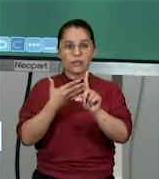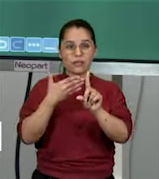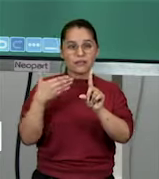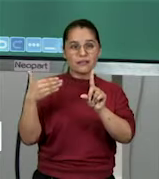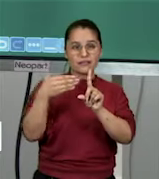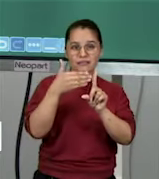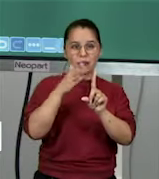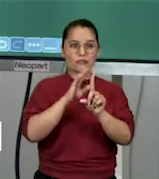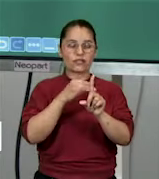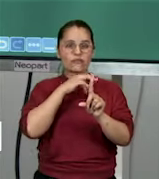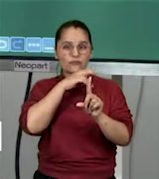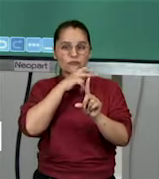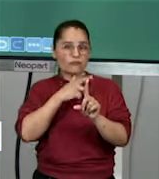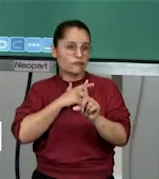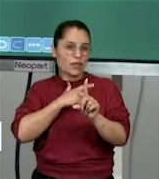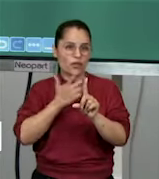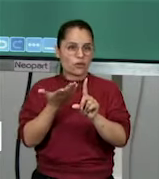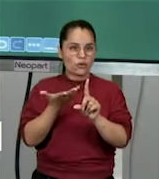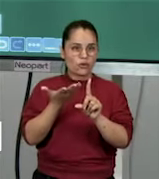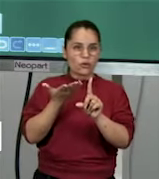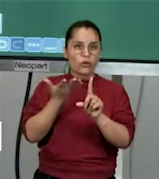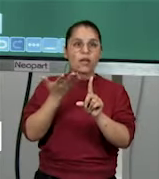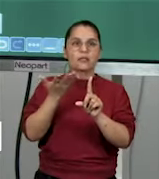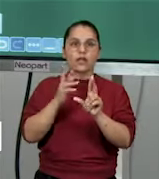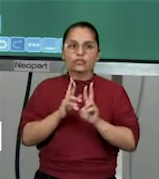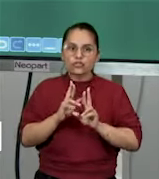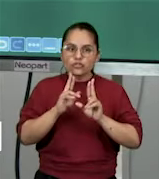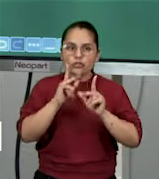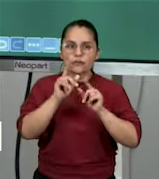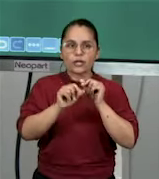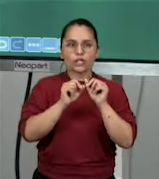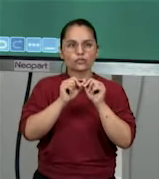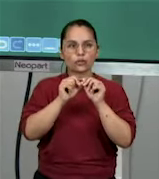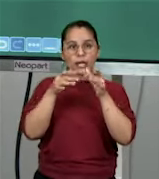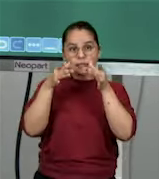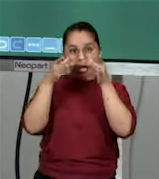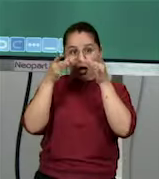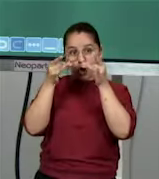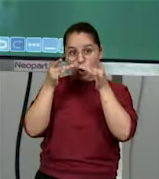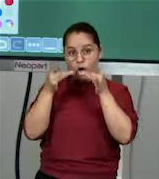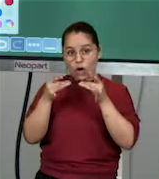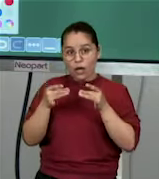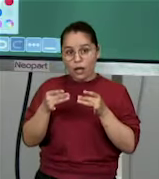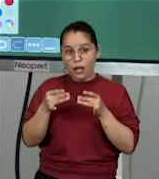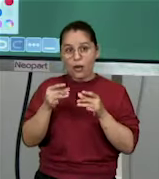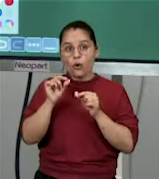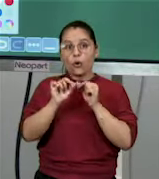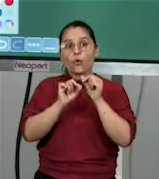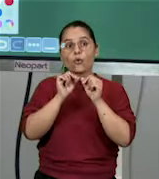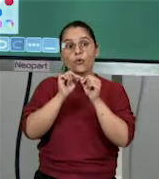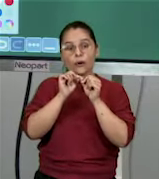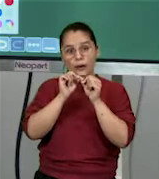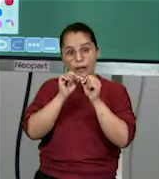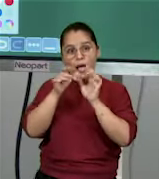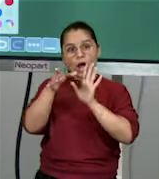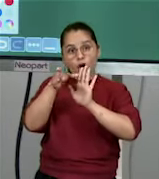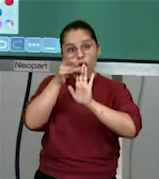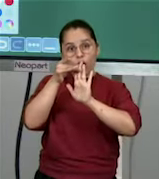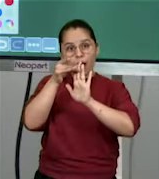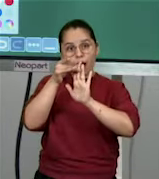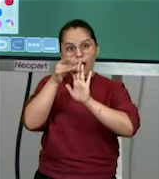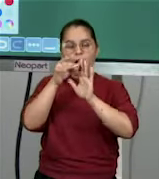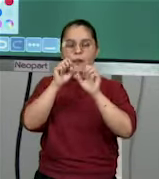não é interessante. Diferente, então, da colagem, a colagem, sim,